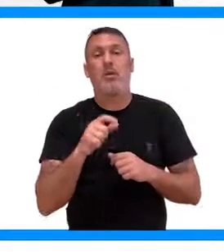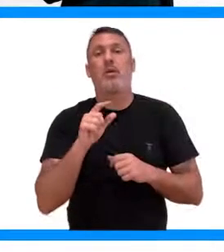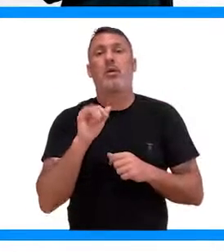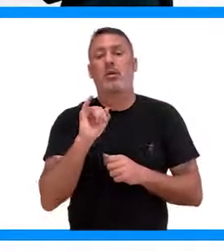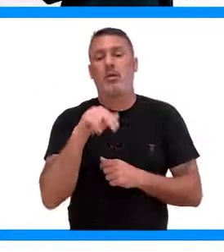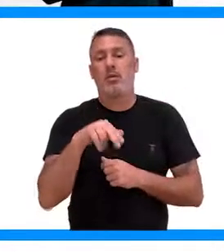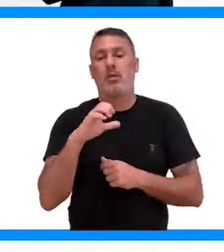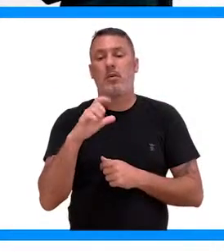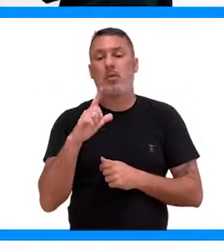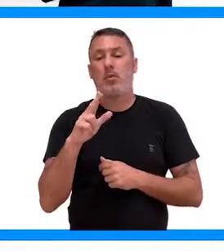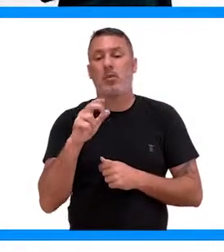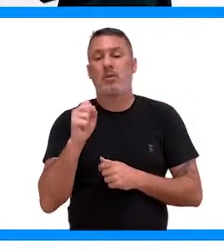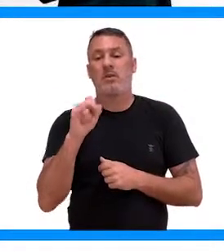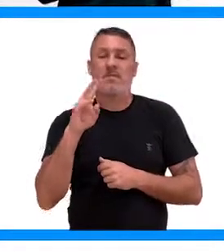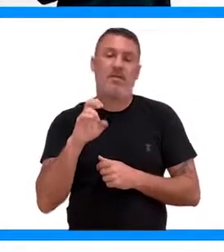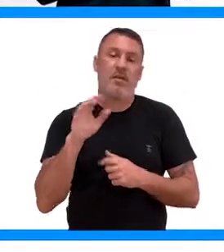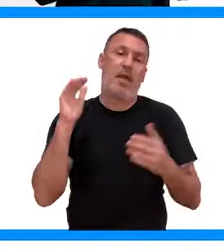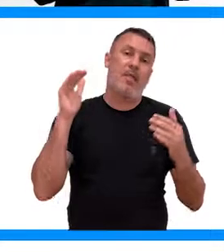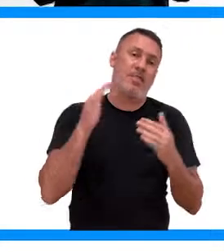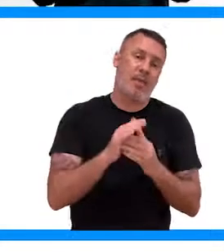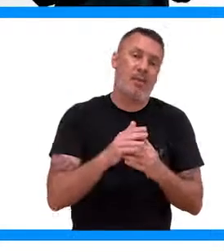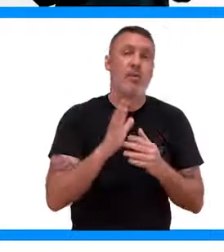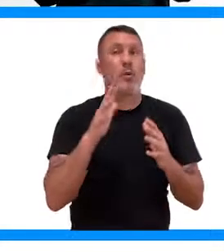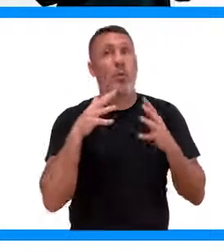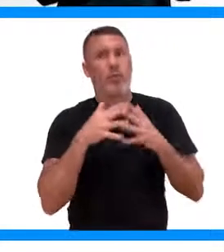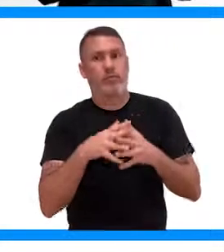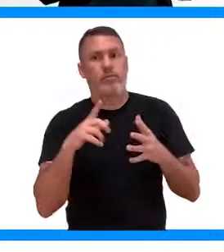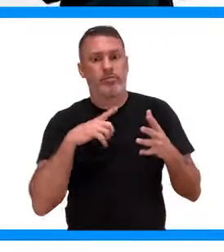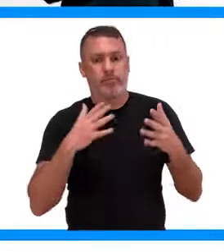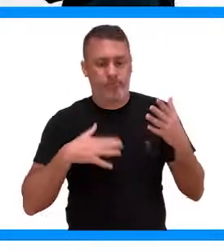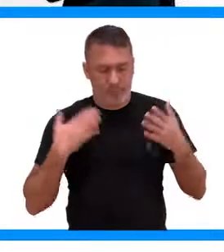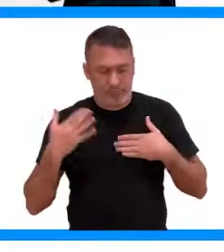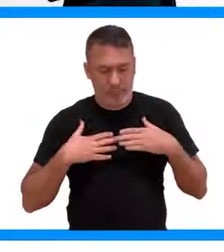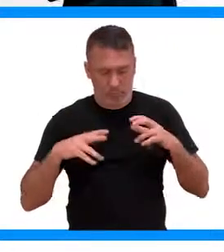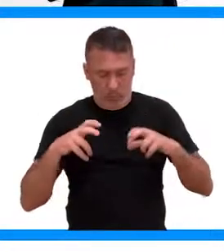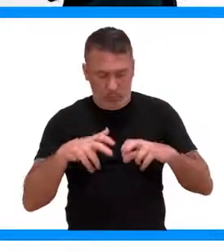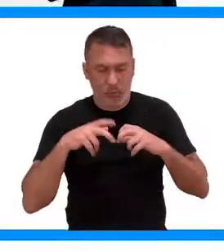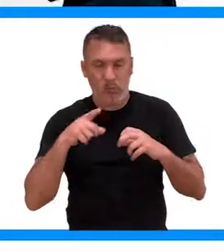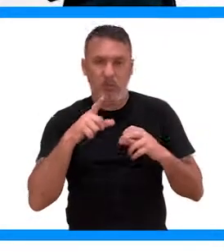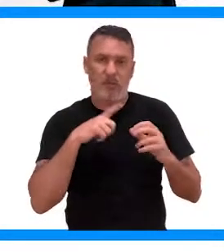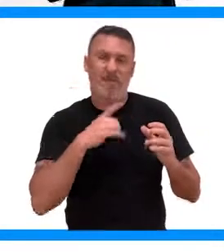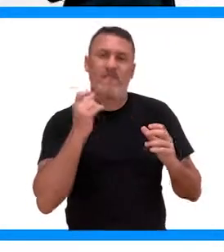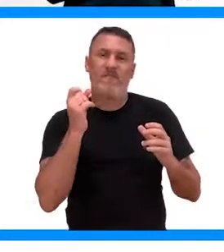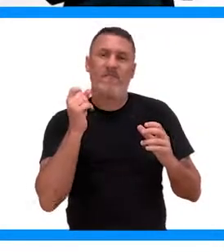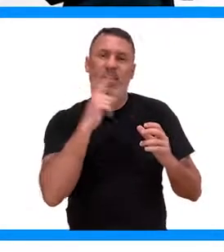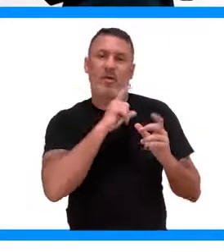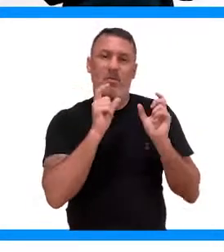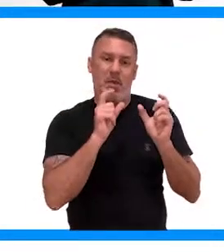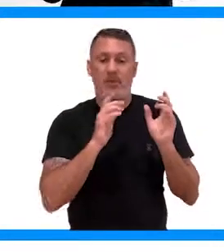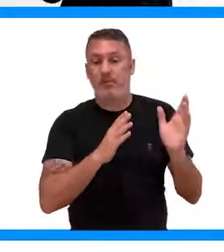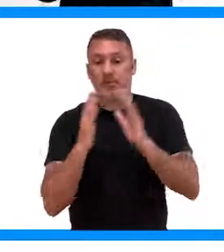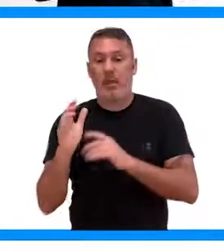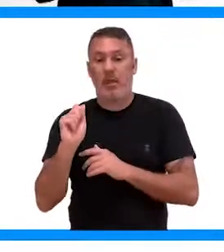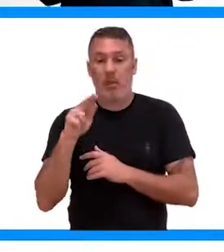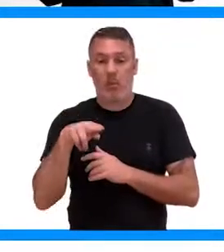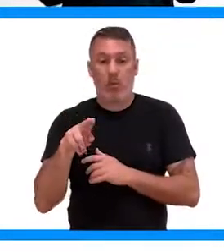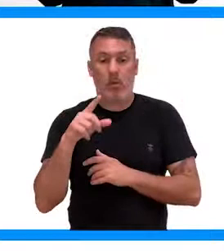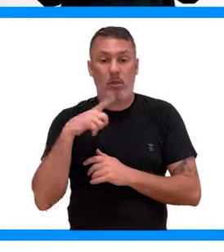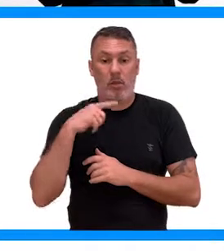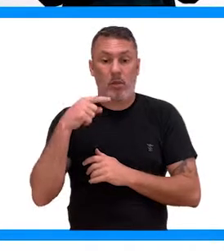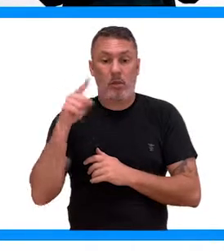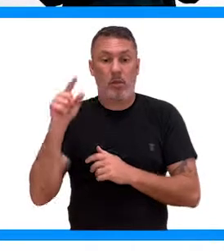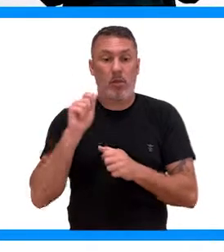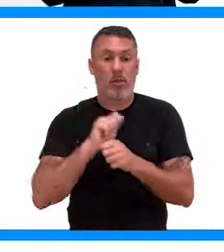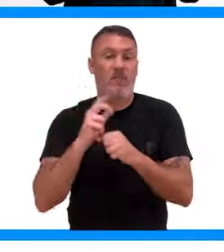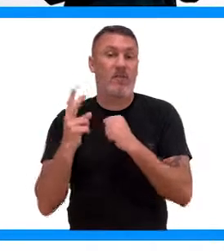substituir por inclusive ou até. Cuidado com esse, pode confundir porque é um falso amigo, né? E